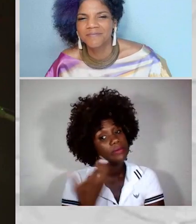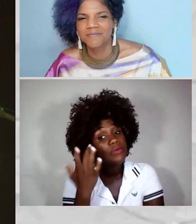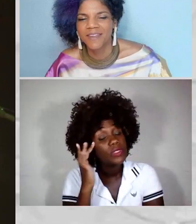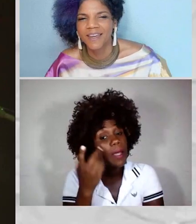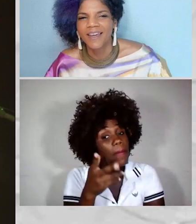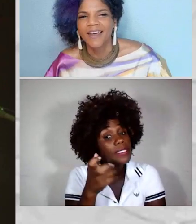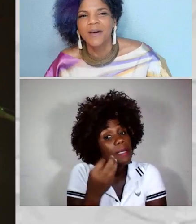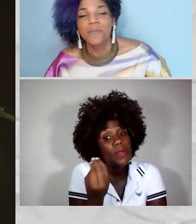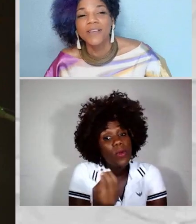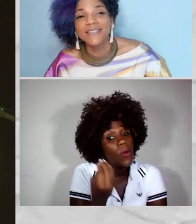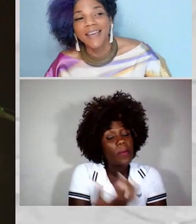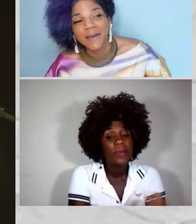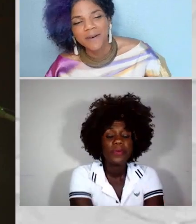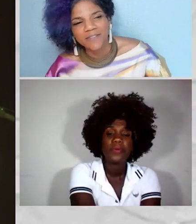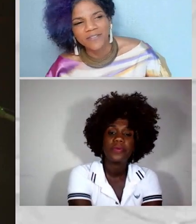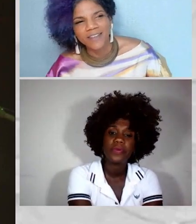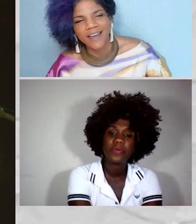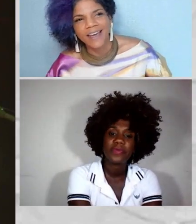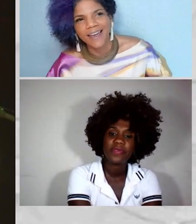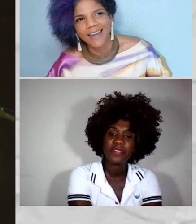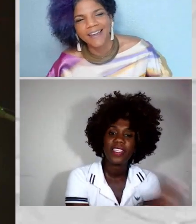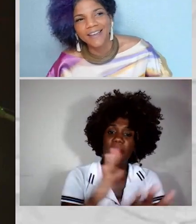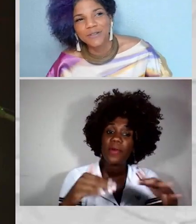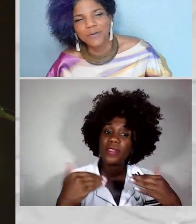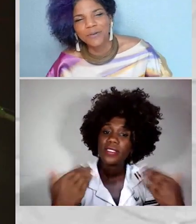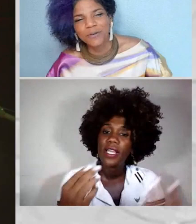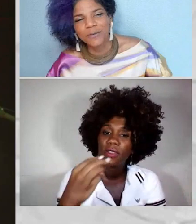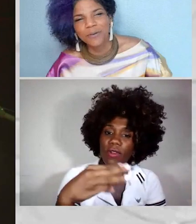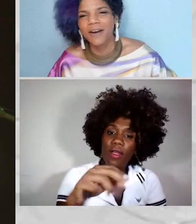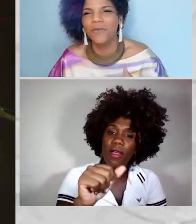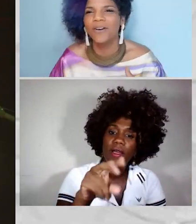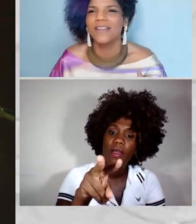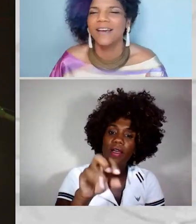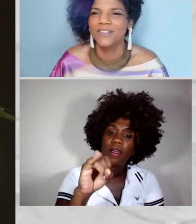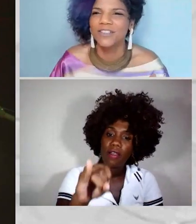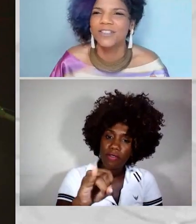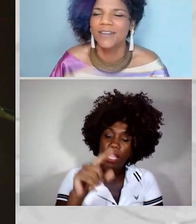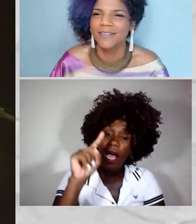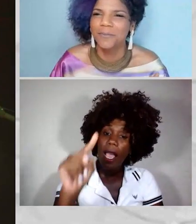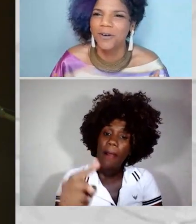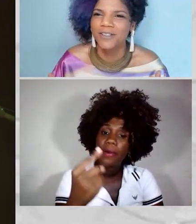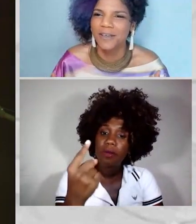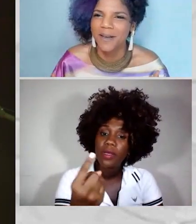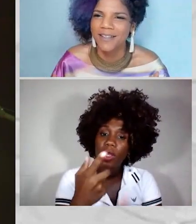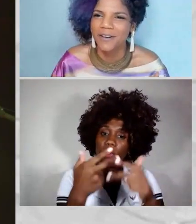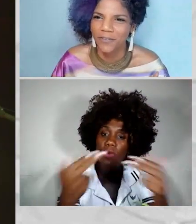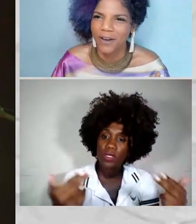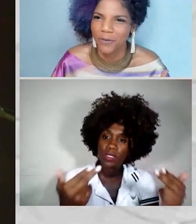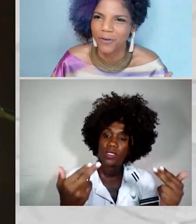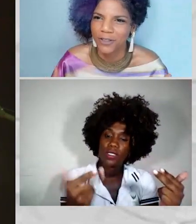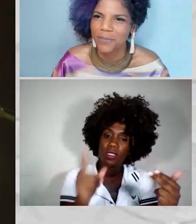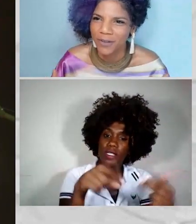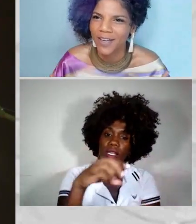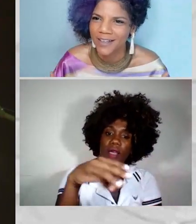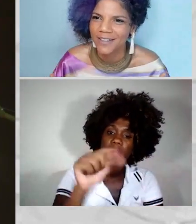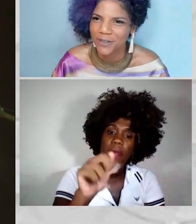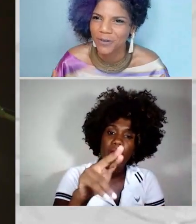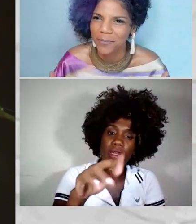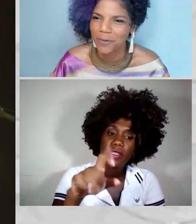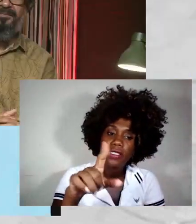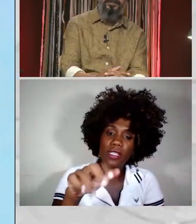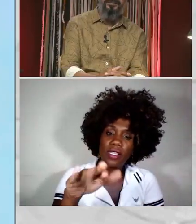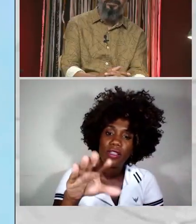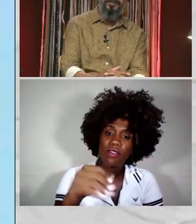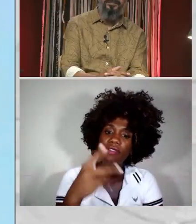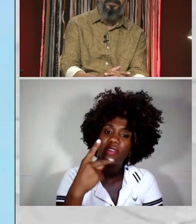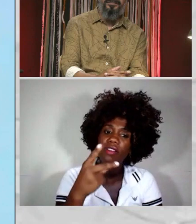isso? Pois é, Mavi, a primeira coisa, uma coisa que Marcelino falou, que eu achei muito interessante, eu